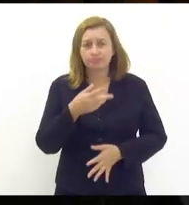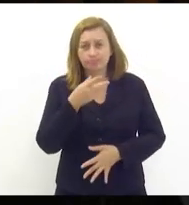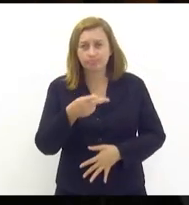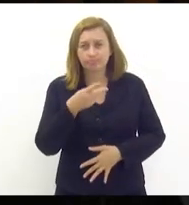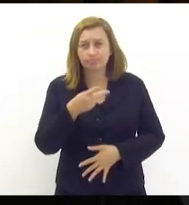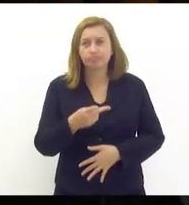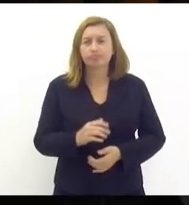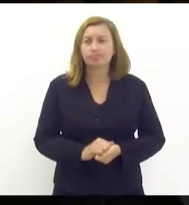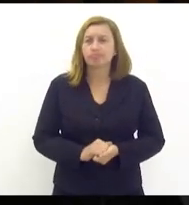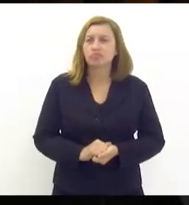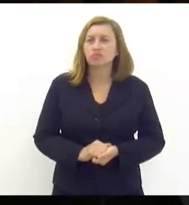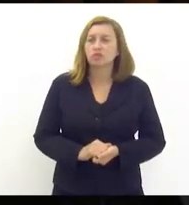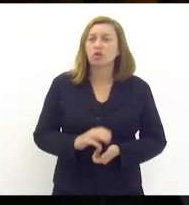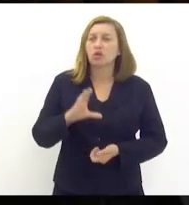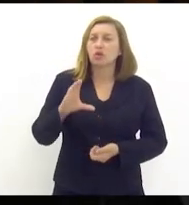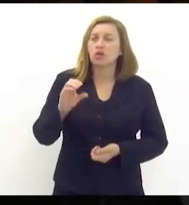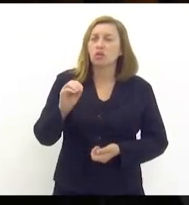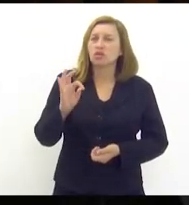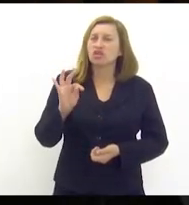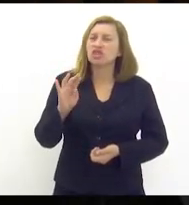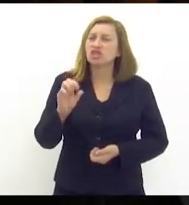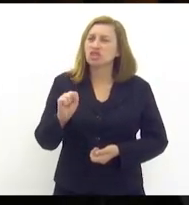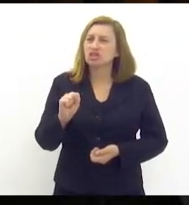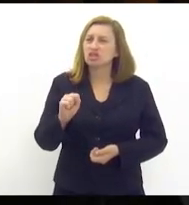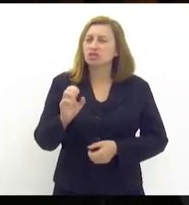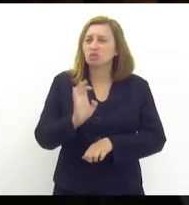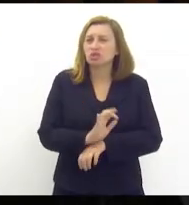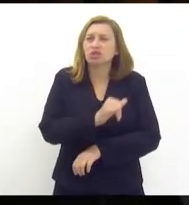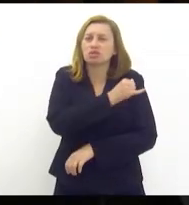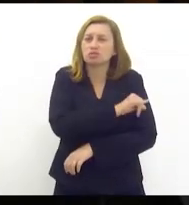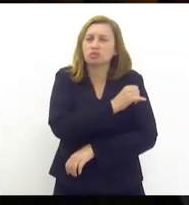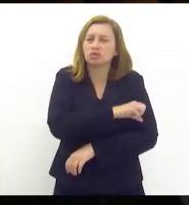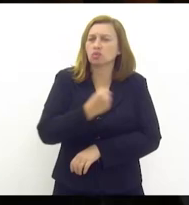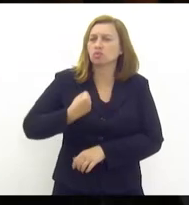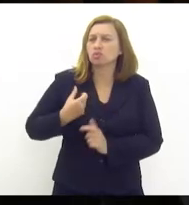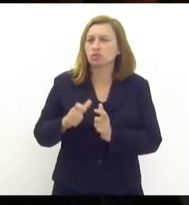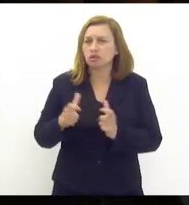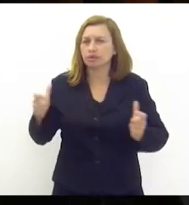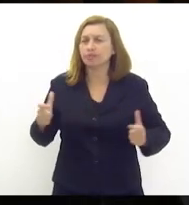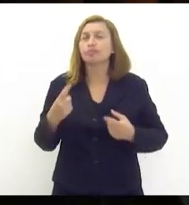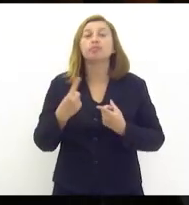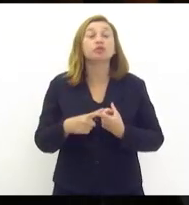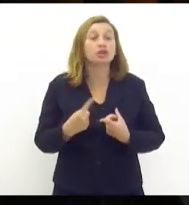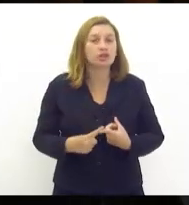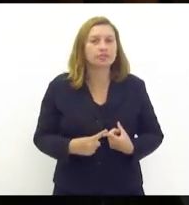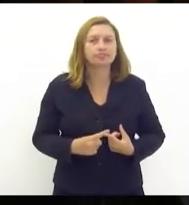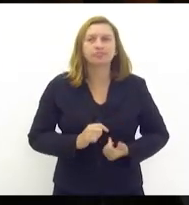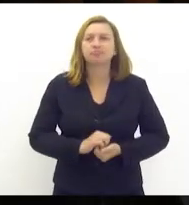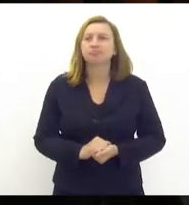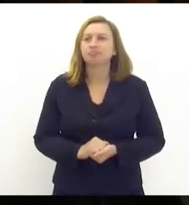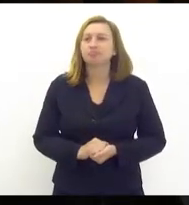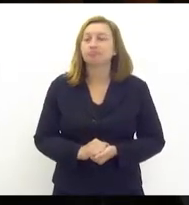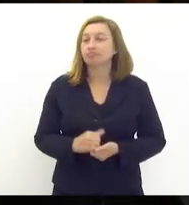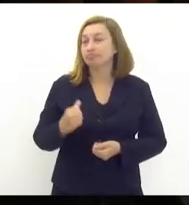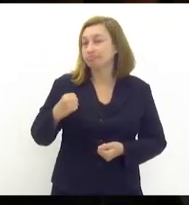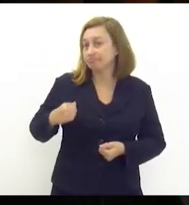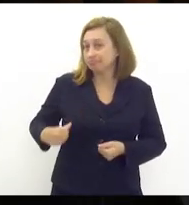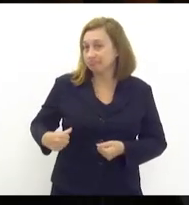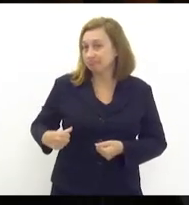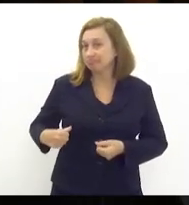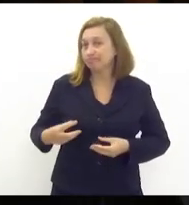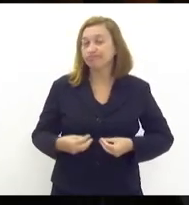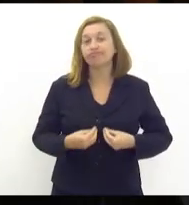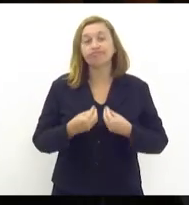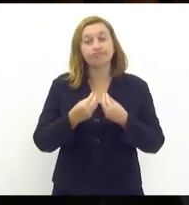a situação dos cotistas que aqui no estado do Rio de Janeiro São muito numerosos porque são bolsas que são